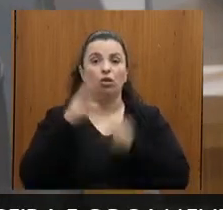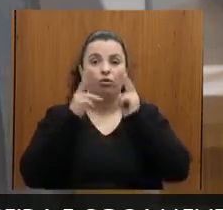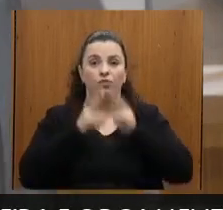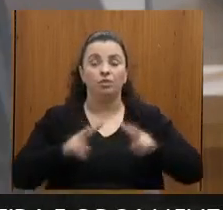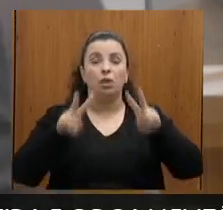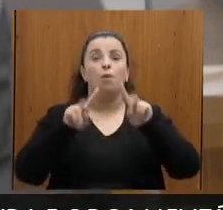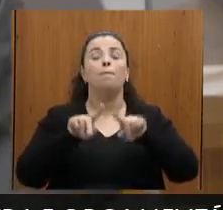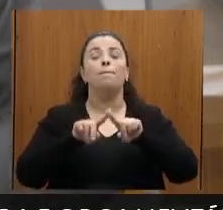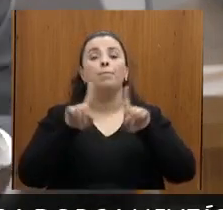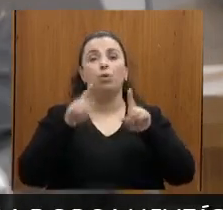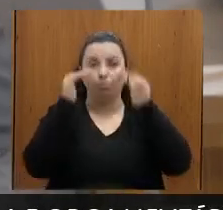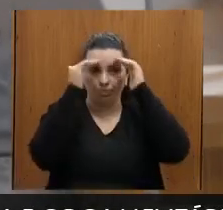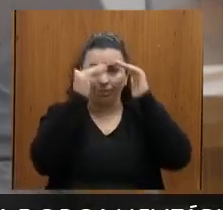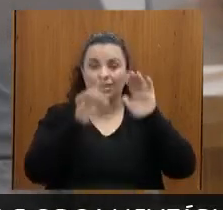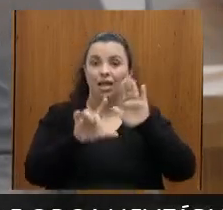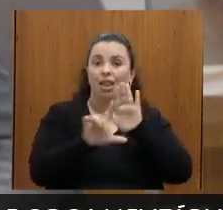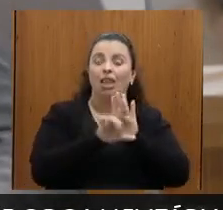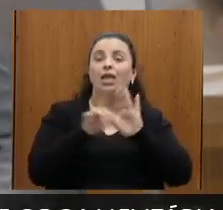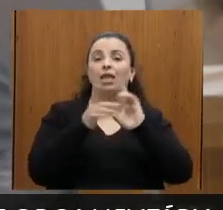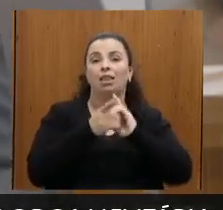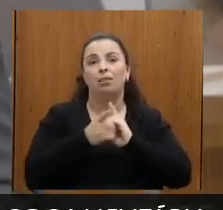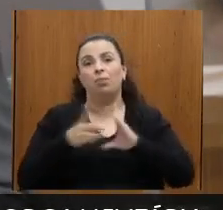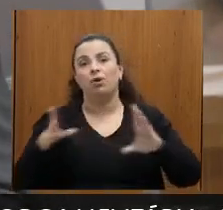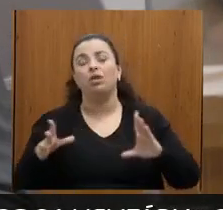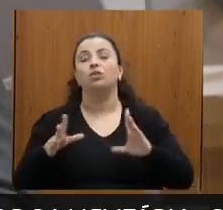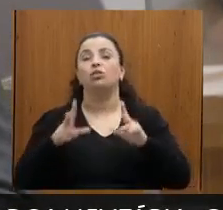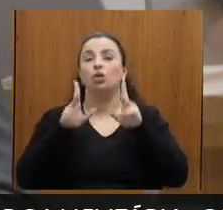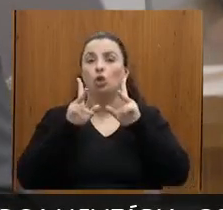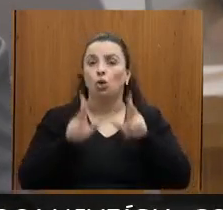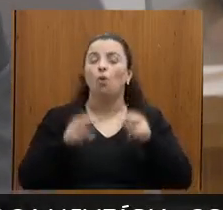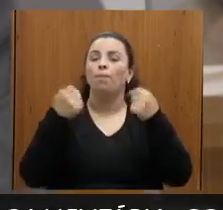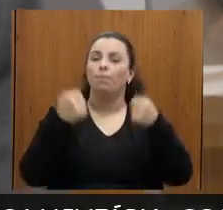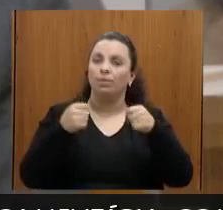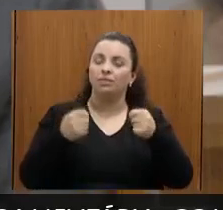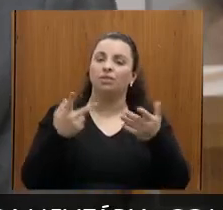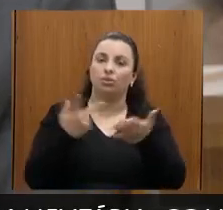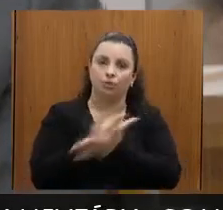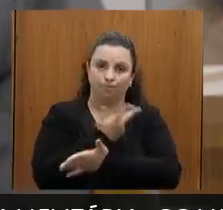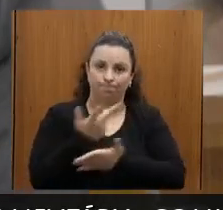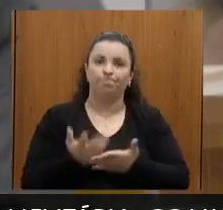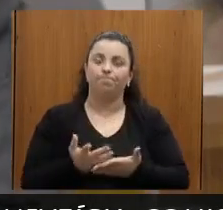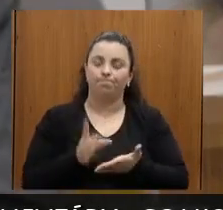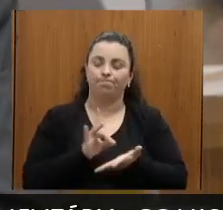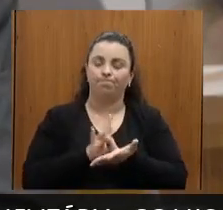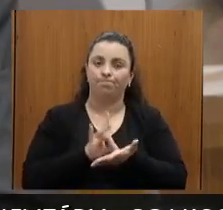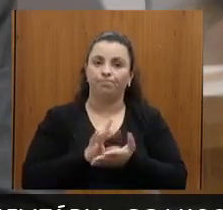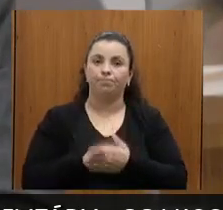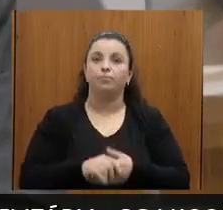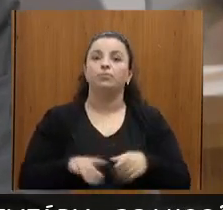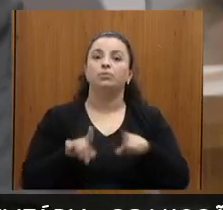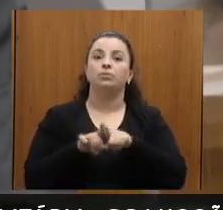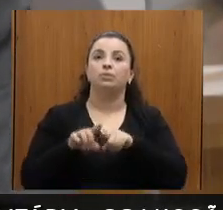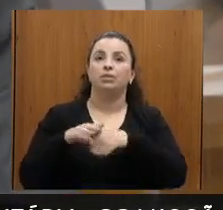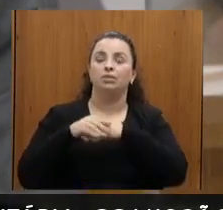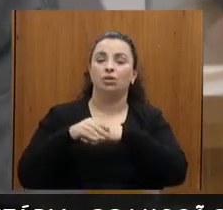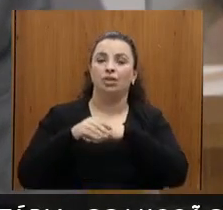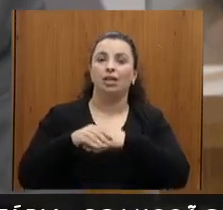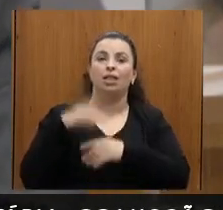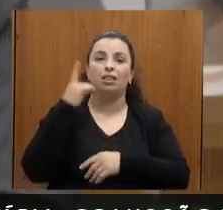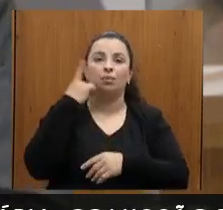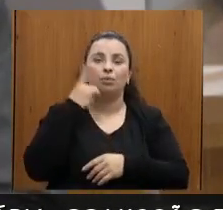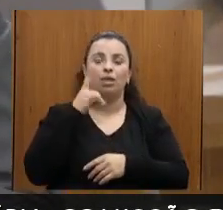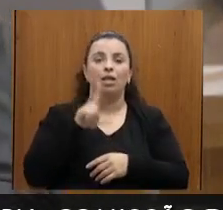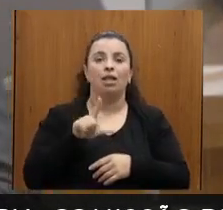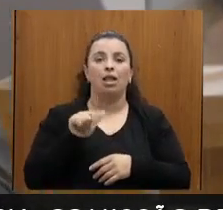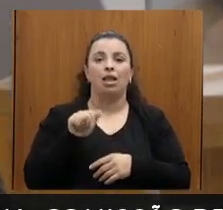e democrática como deve ser. Aproveitar também para saudar a nossa deputada Laura Serrano, vice-líder